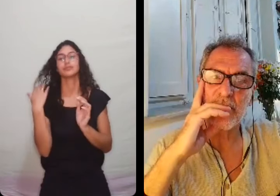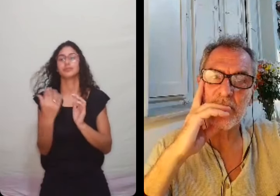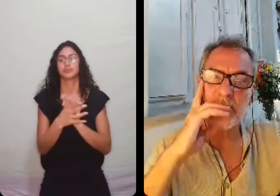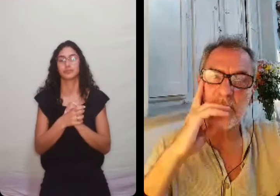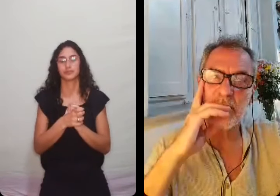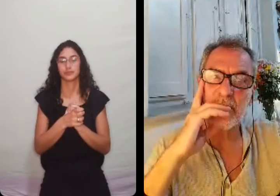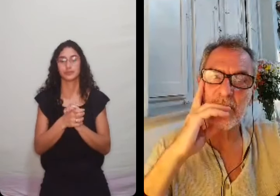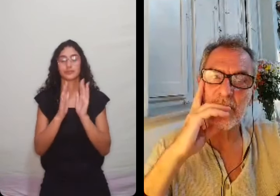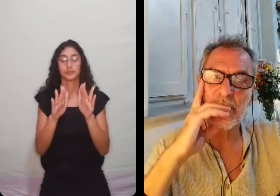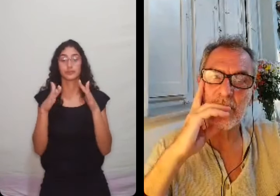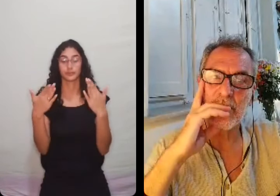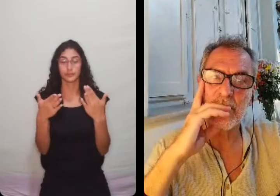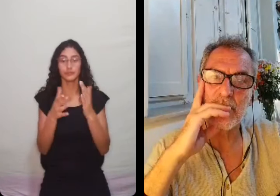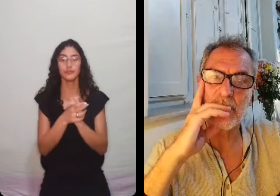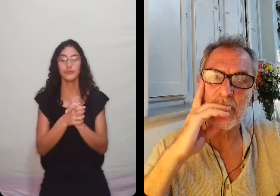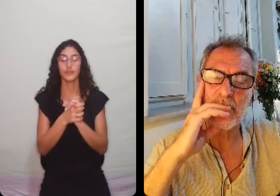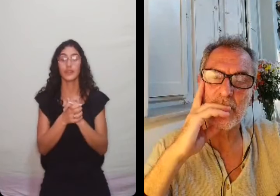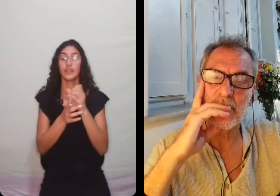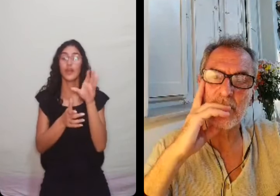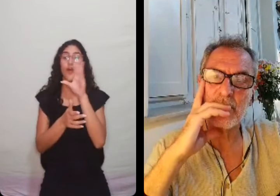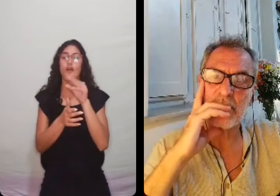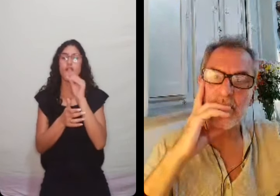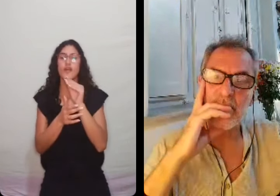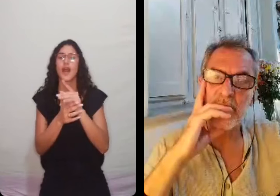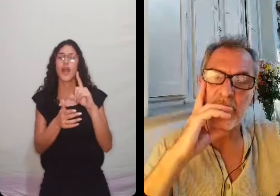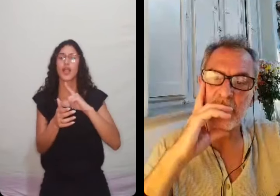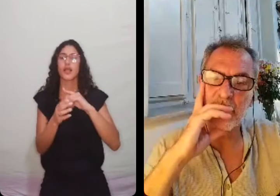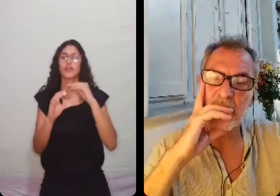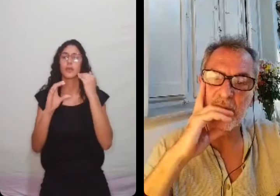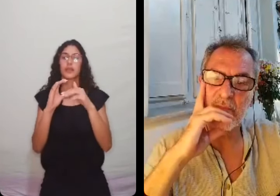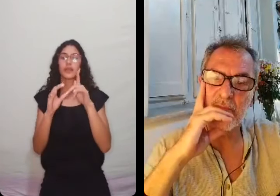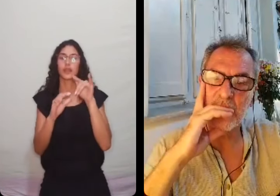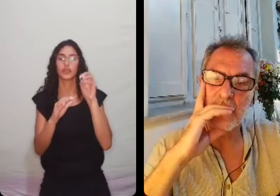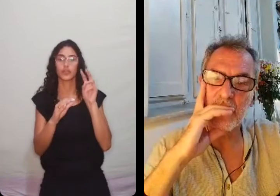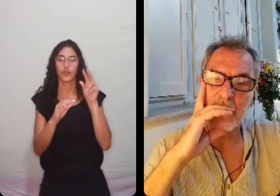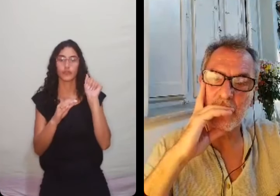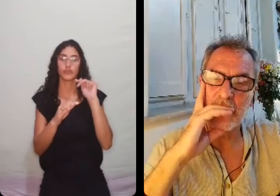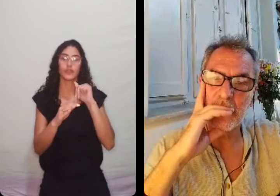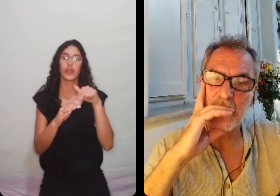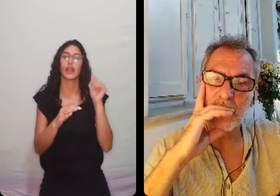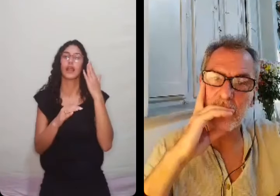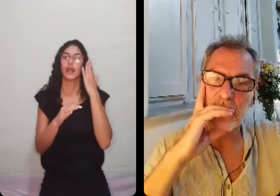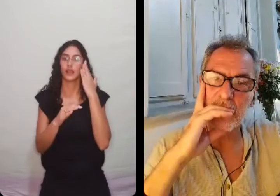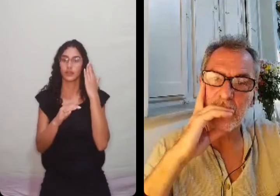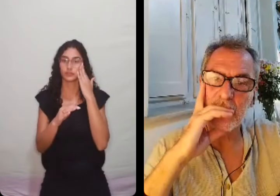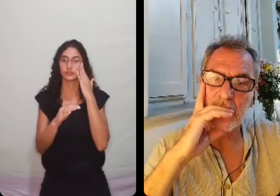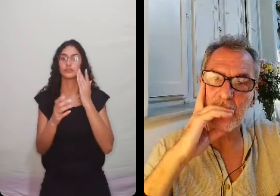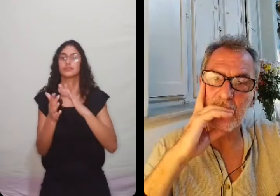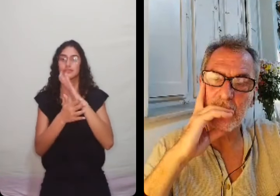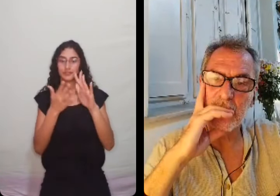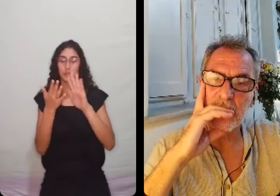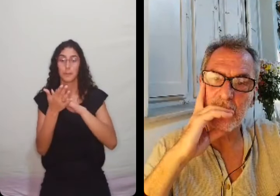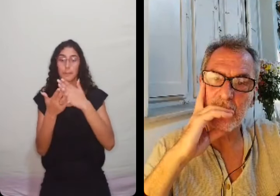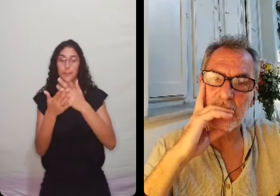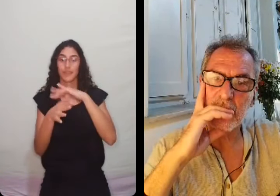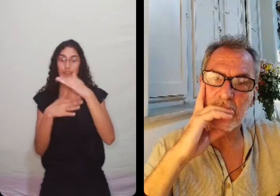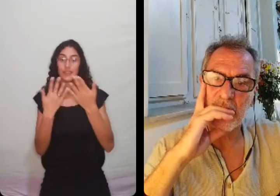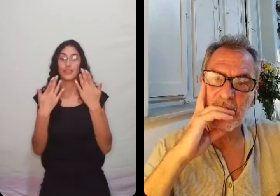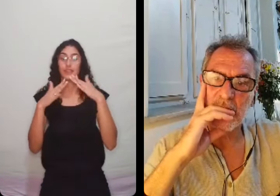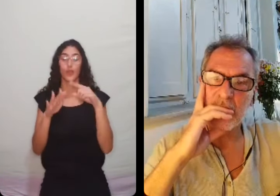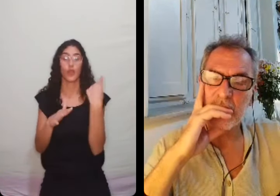Gente, super... Eu vou só fazer esse apontamento. Teve um comentário. A Giovanna está acostumada. Ela é profissional da língua de sinais. Então, a gente está aqui